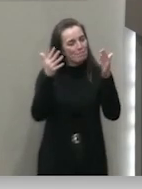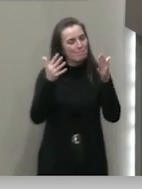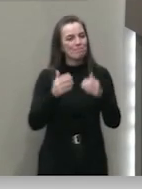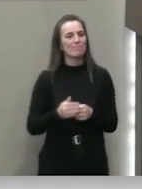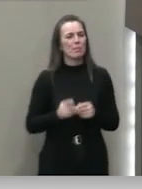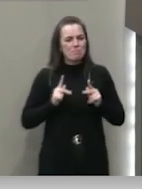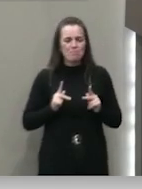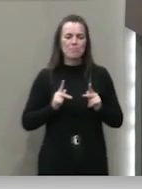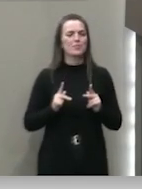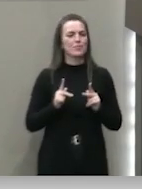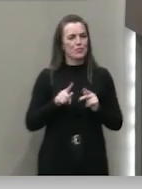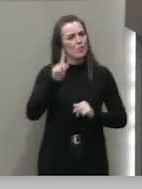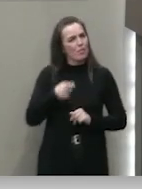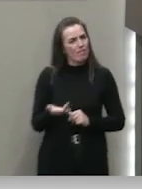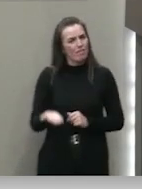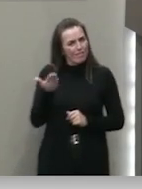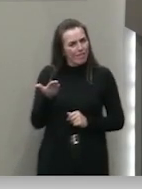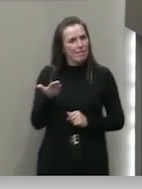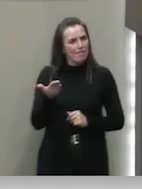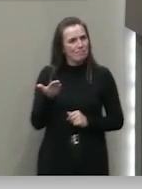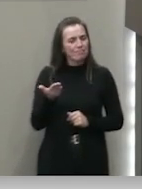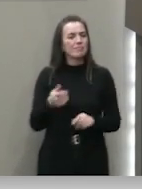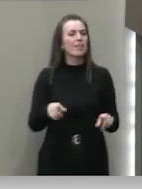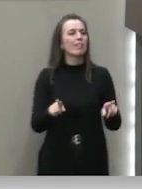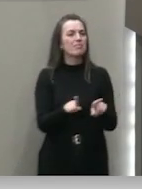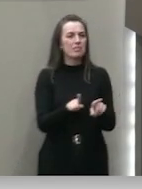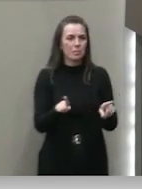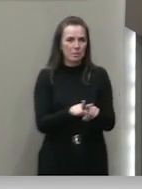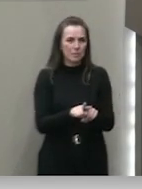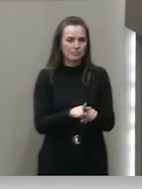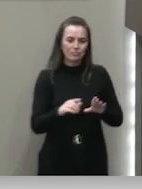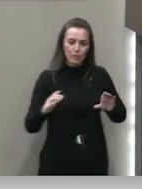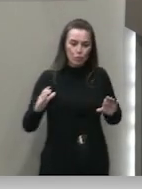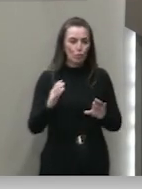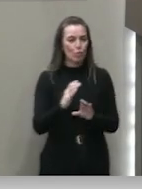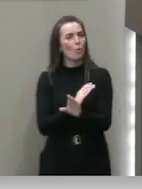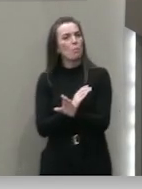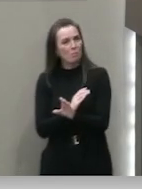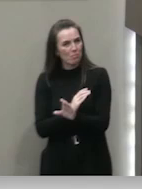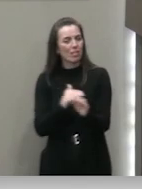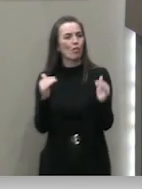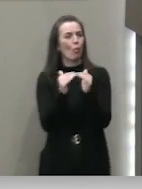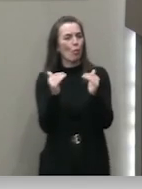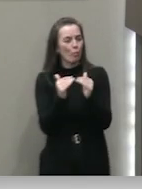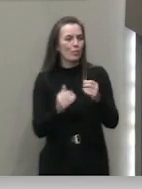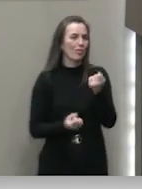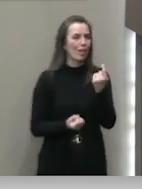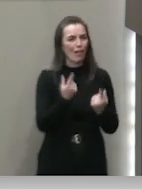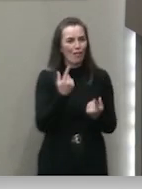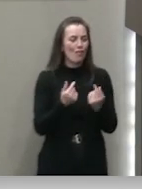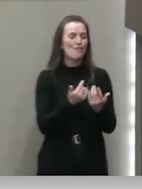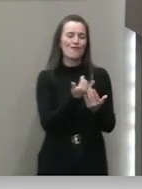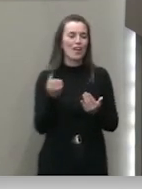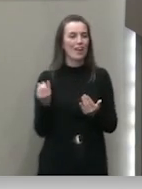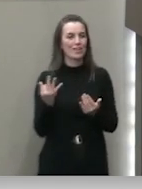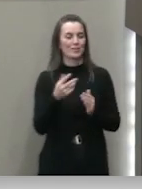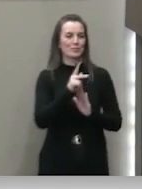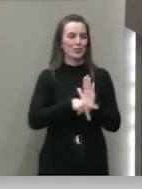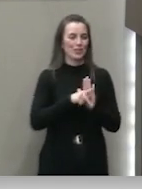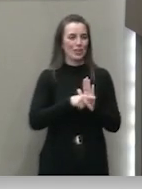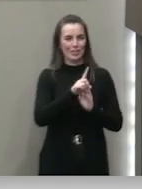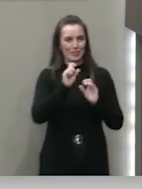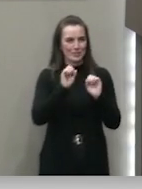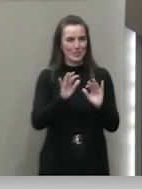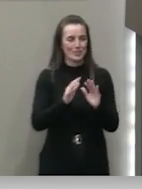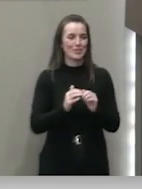que a senhora é, pela completude que nós temos em muitos projetos e que Deus continue lhe abençoando.